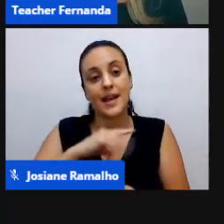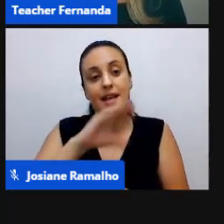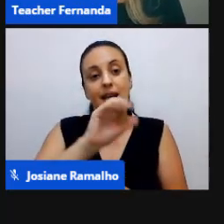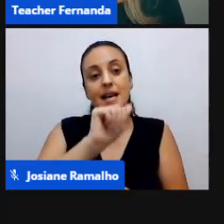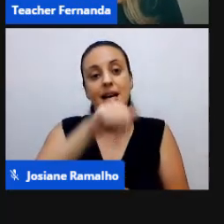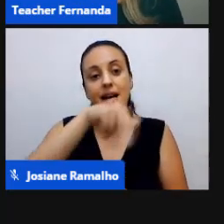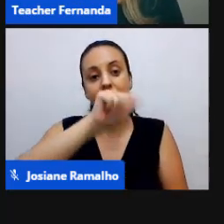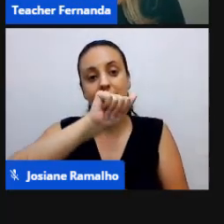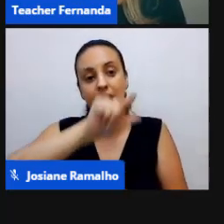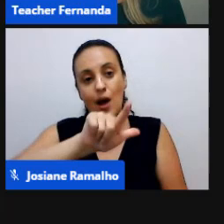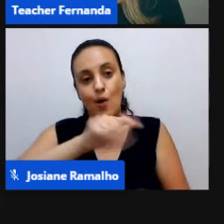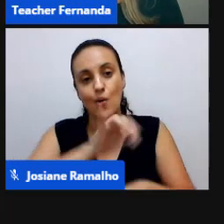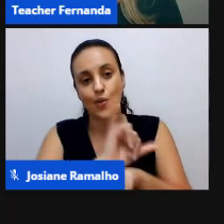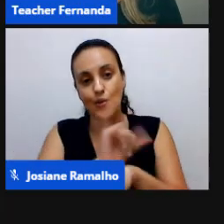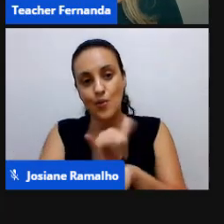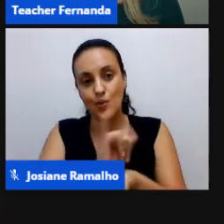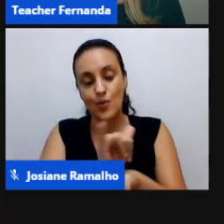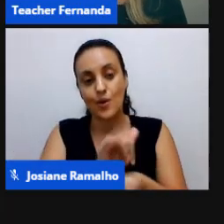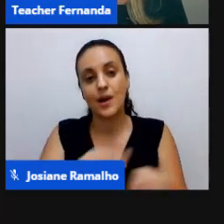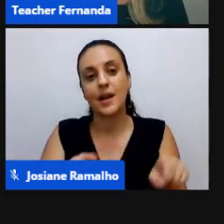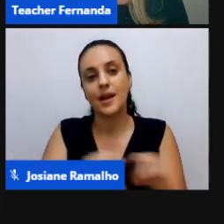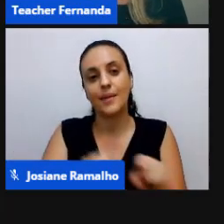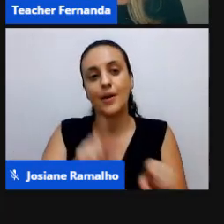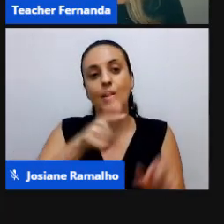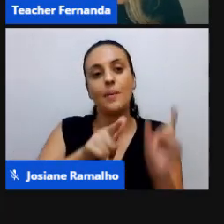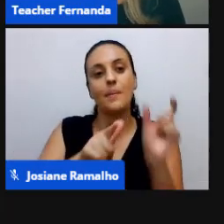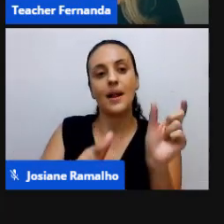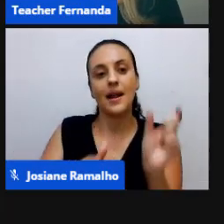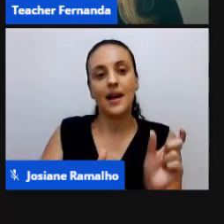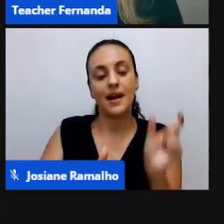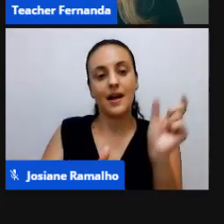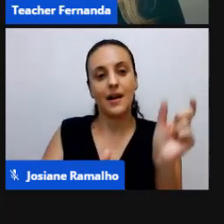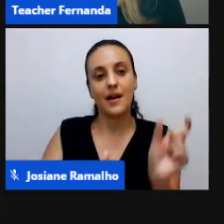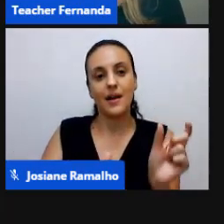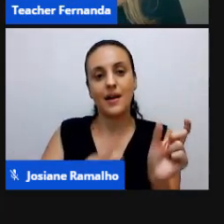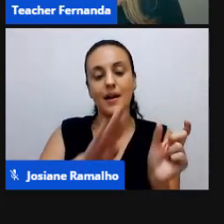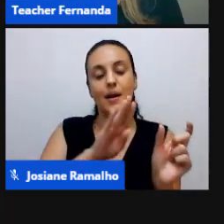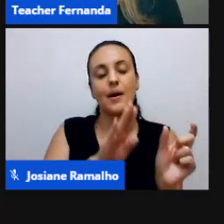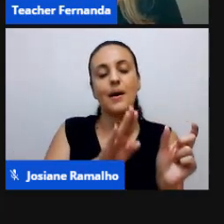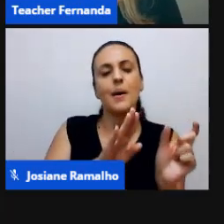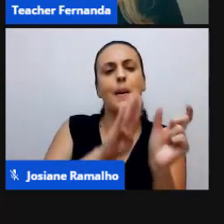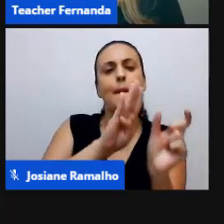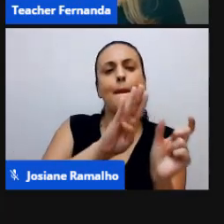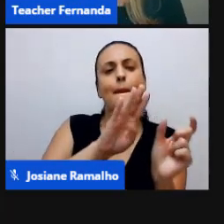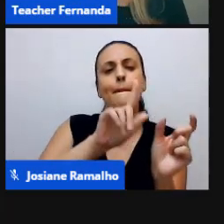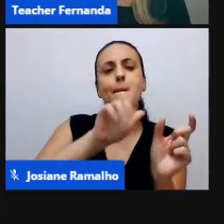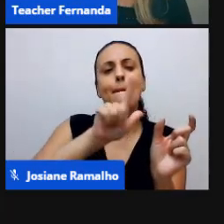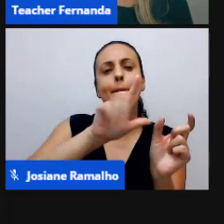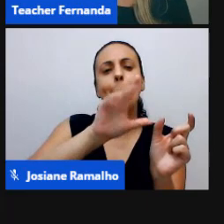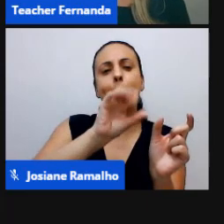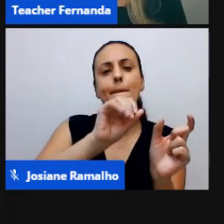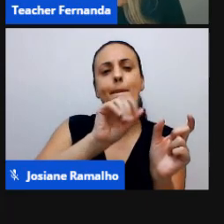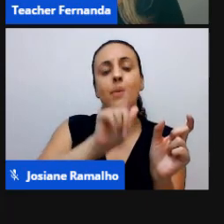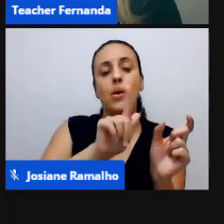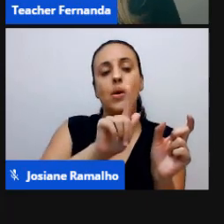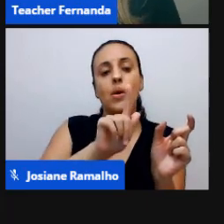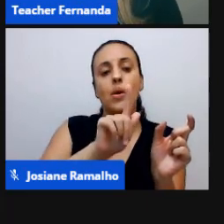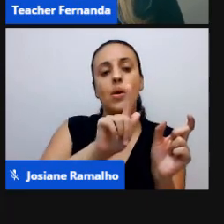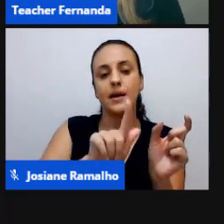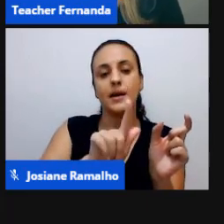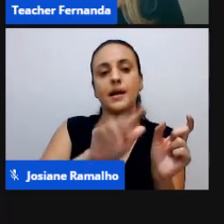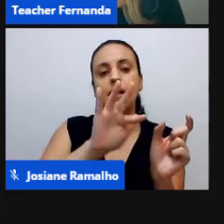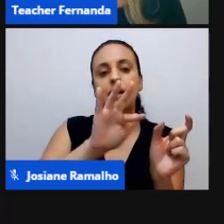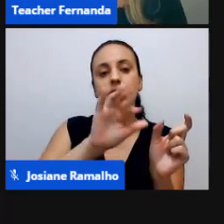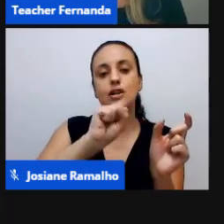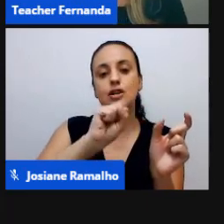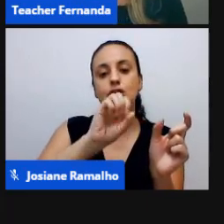outros termos recentes que eu ouvi por aí, como bloguessora. O que é a bloguessora? A professora que tem um blog,